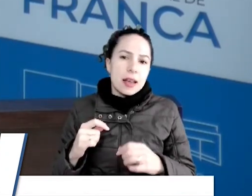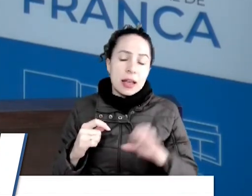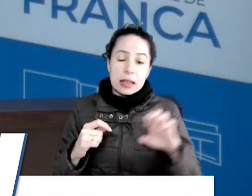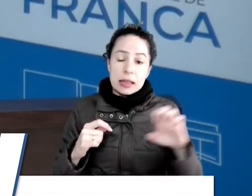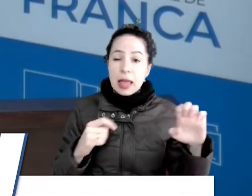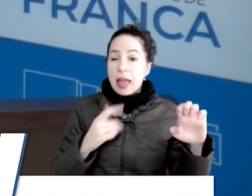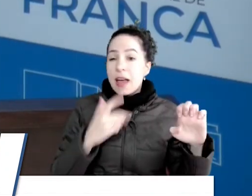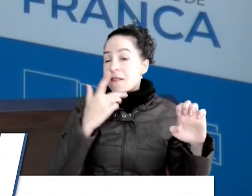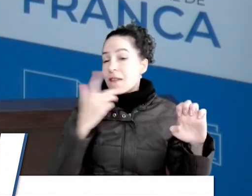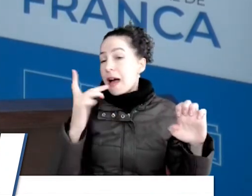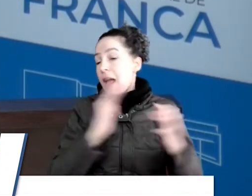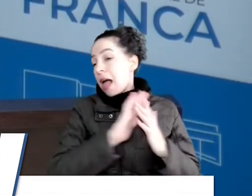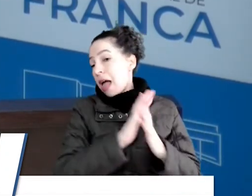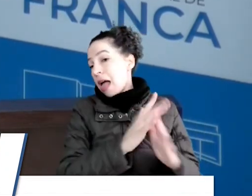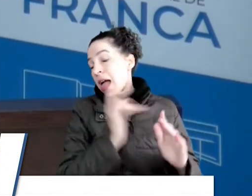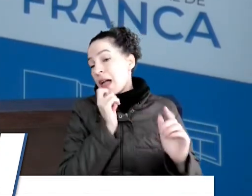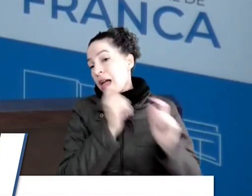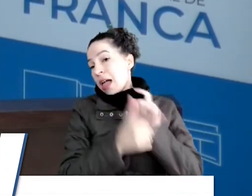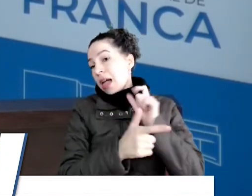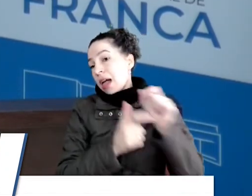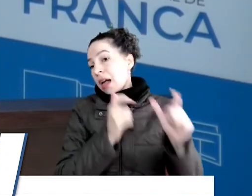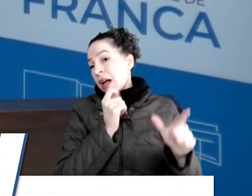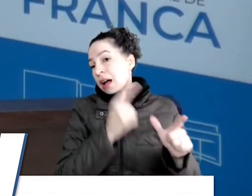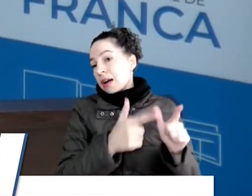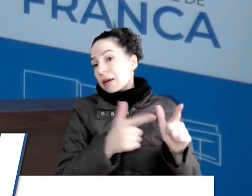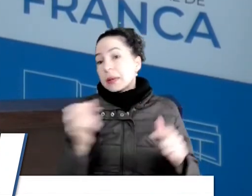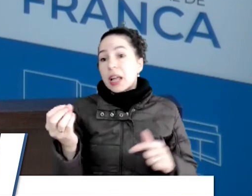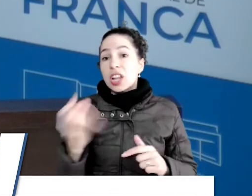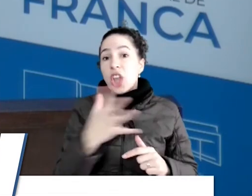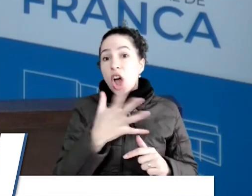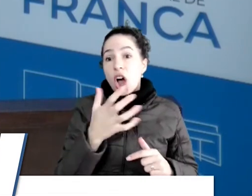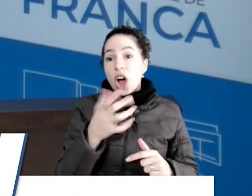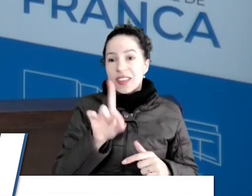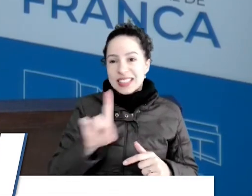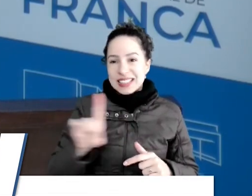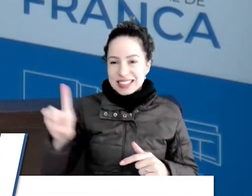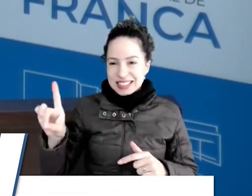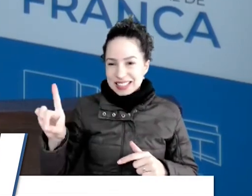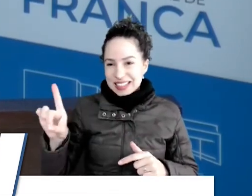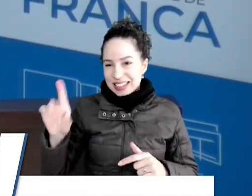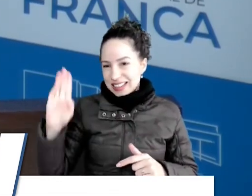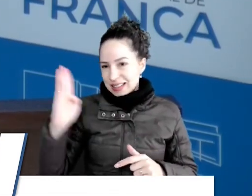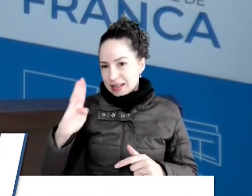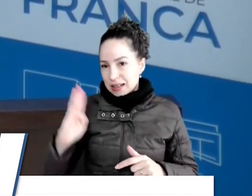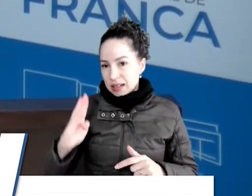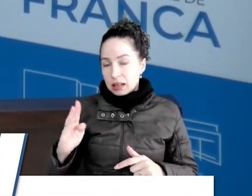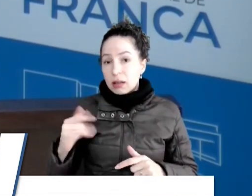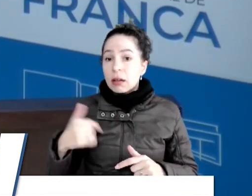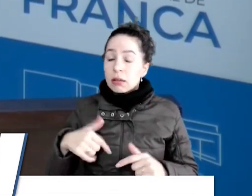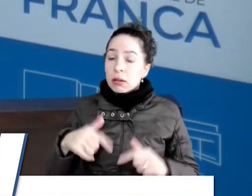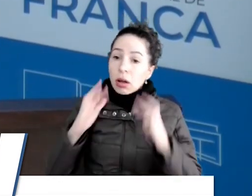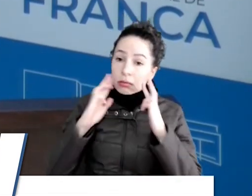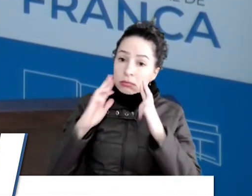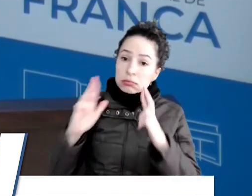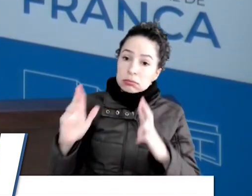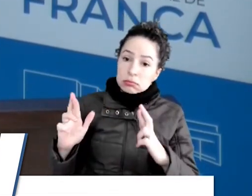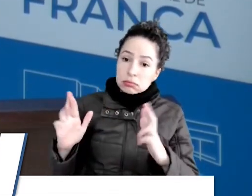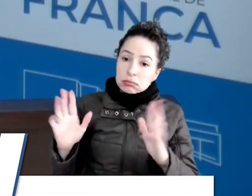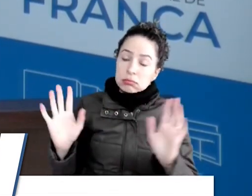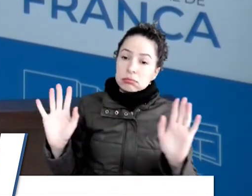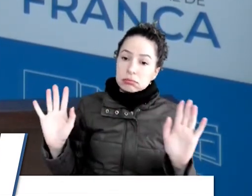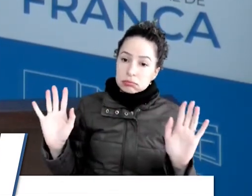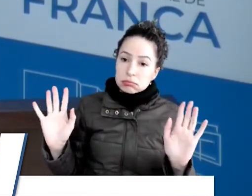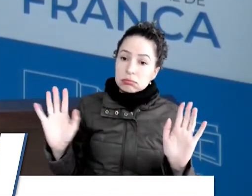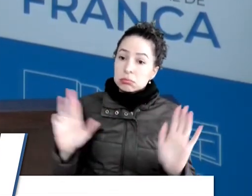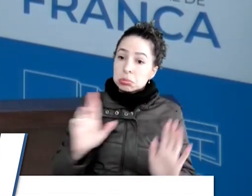malfadada pela nova extrema-direita brasileira, nós respeitamos o resultado. O Haddad